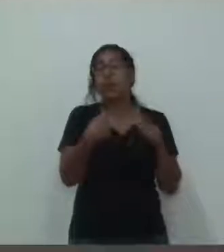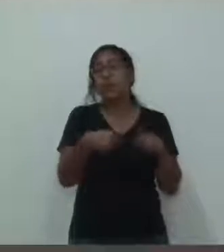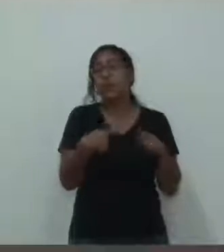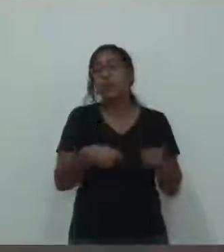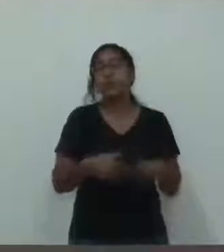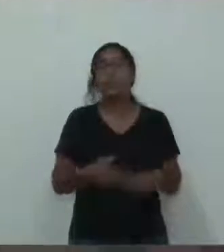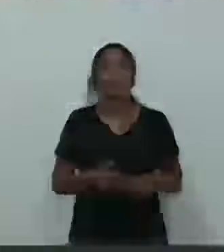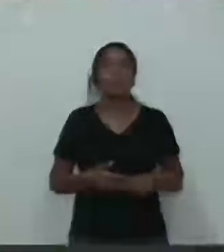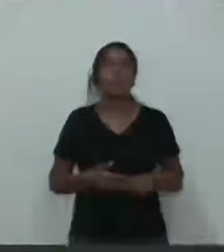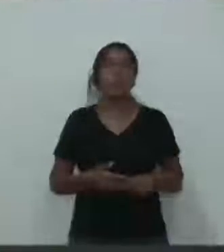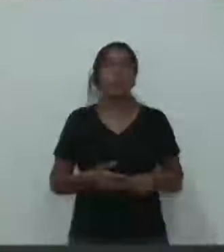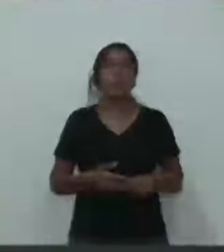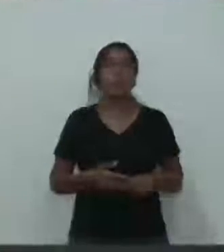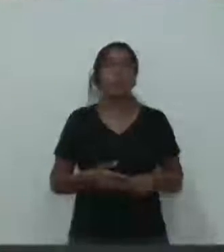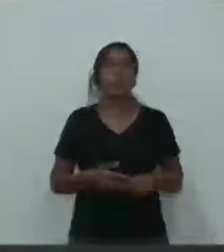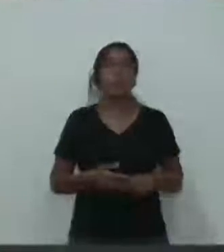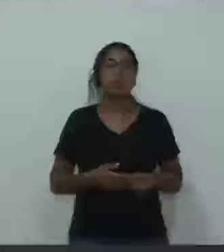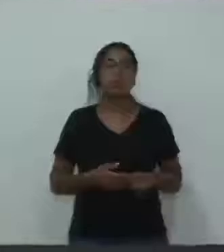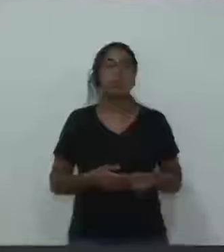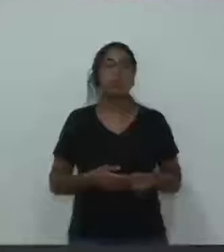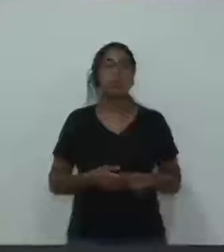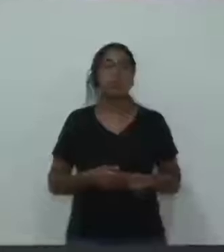Obrigado.